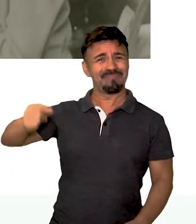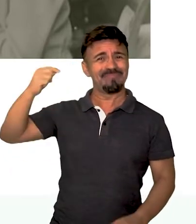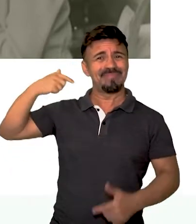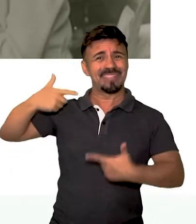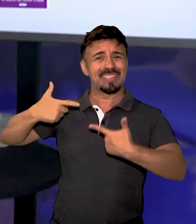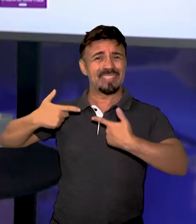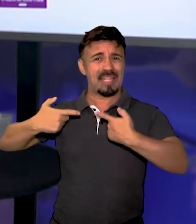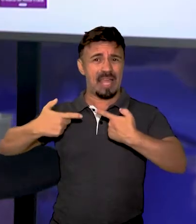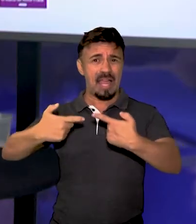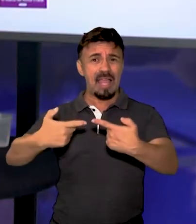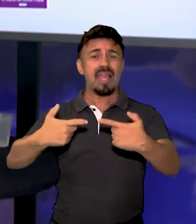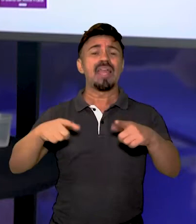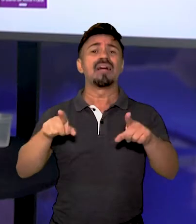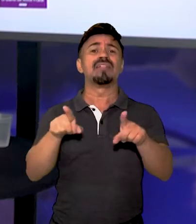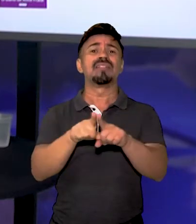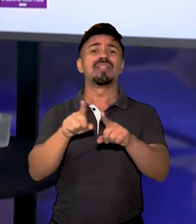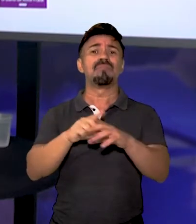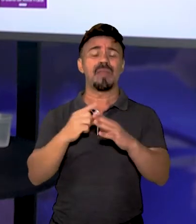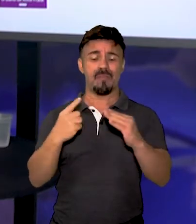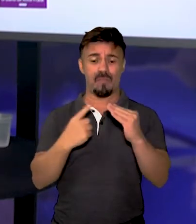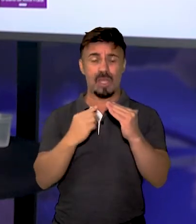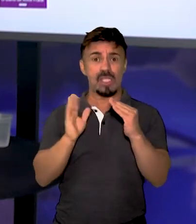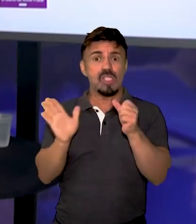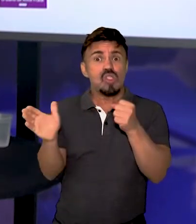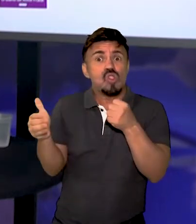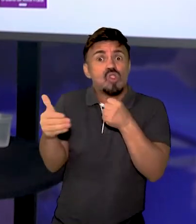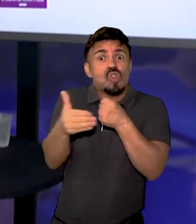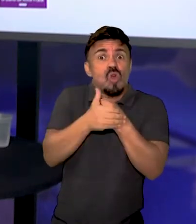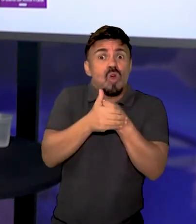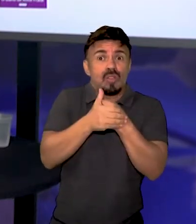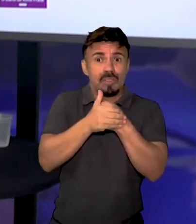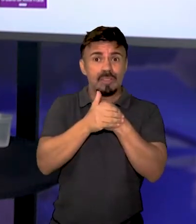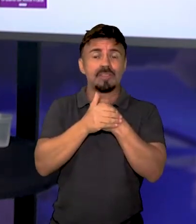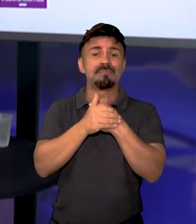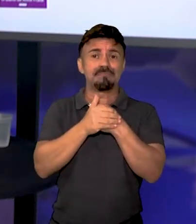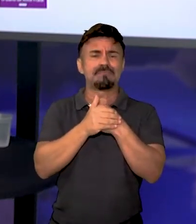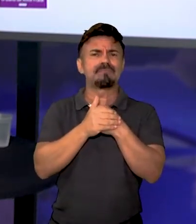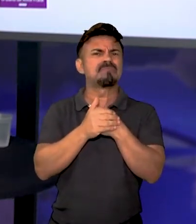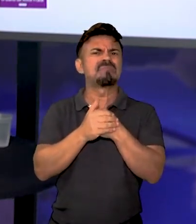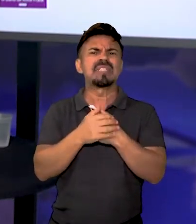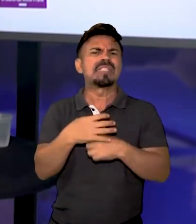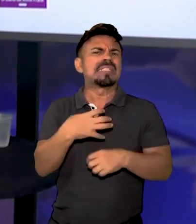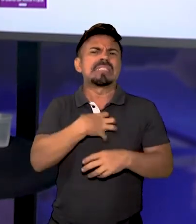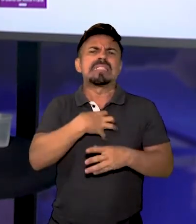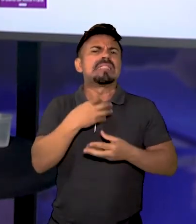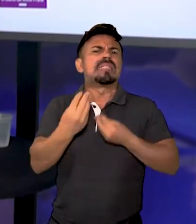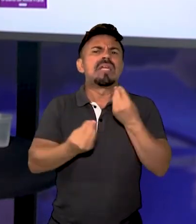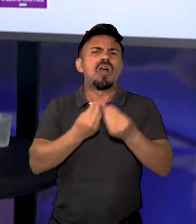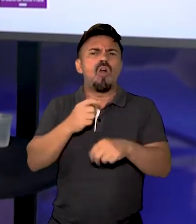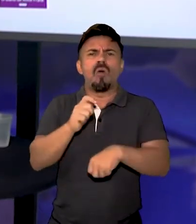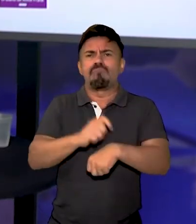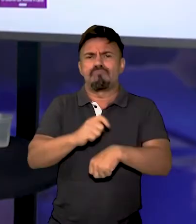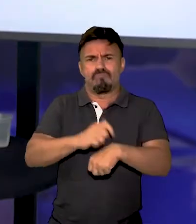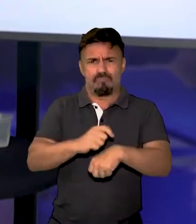ela justamente ficou isolada, escondida. Então nós vamos conhecer o que ela estava sentindo naquele